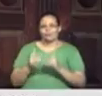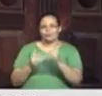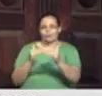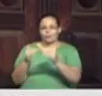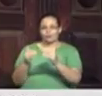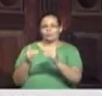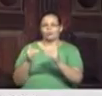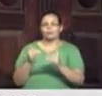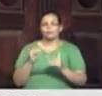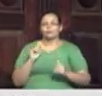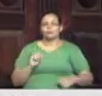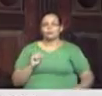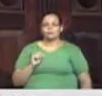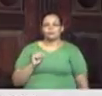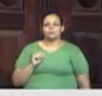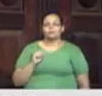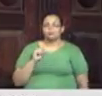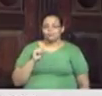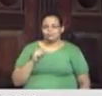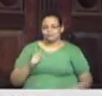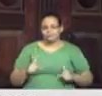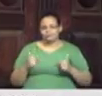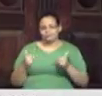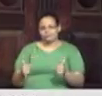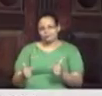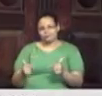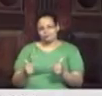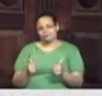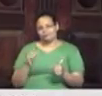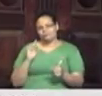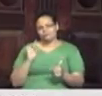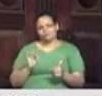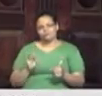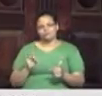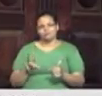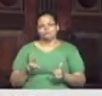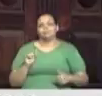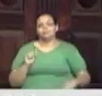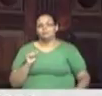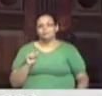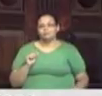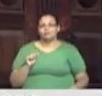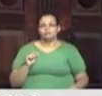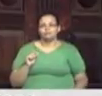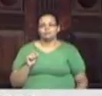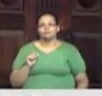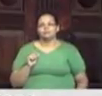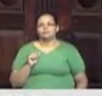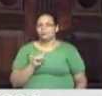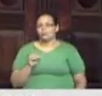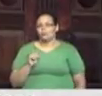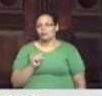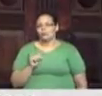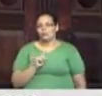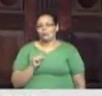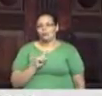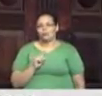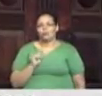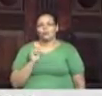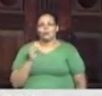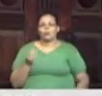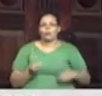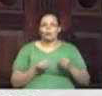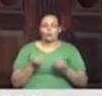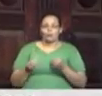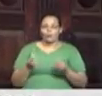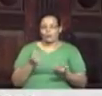uma indução para que essa licitação se dê apenas pelo quesito de maior outorga e não garantindo